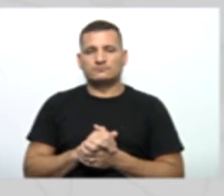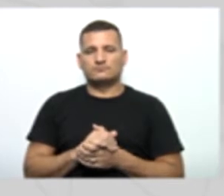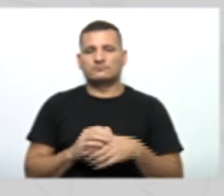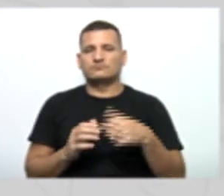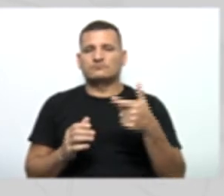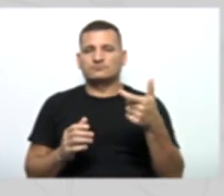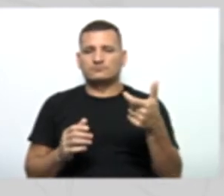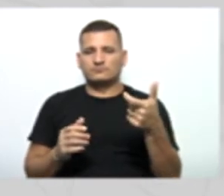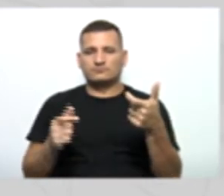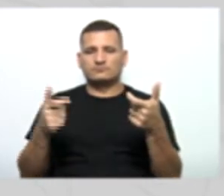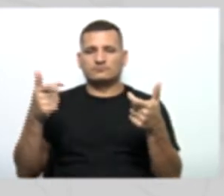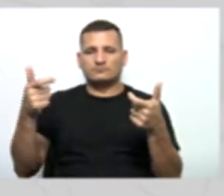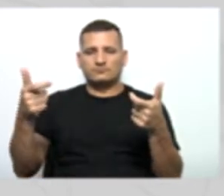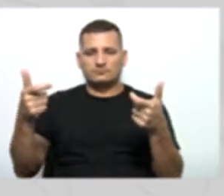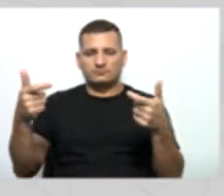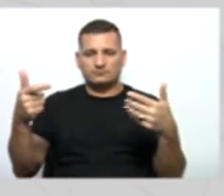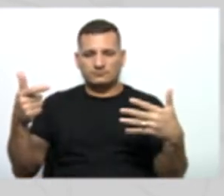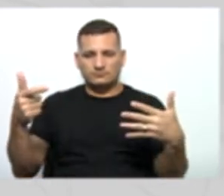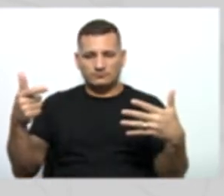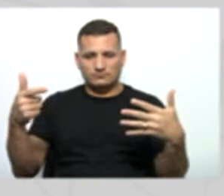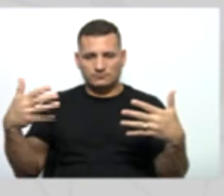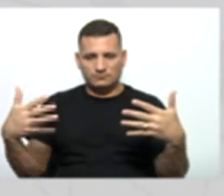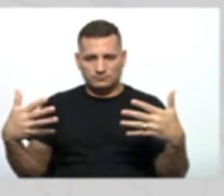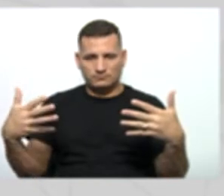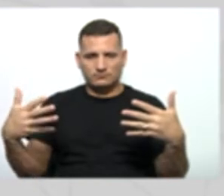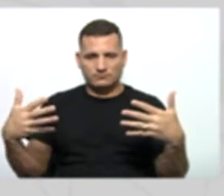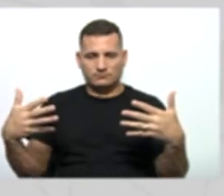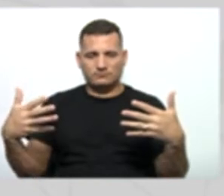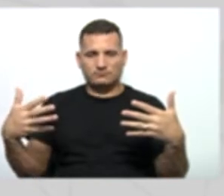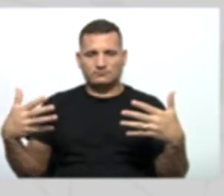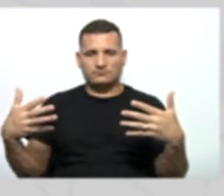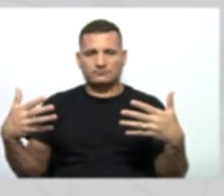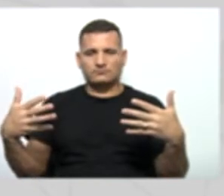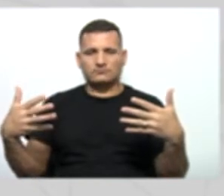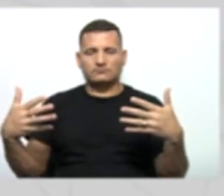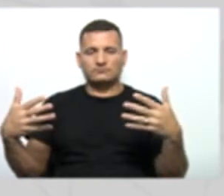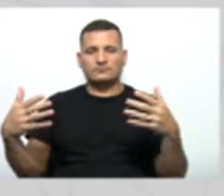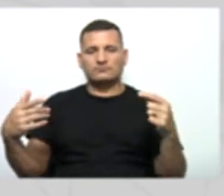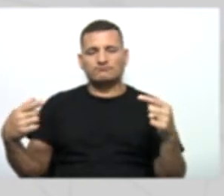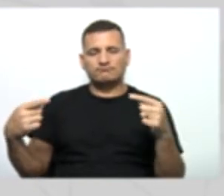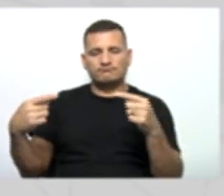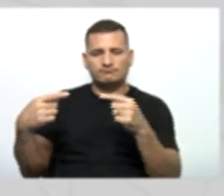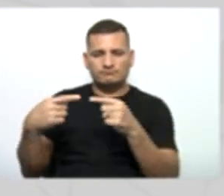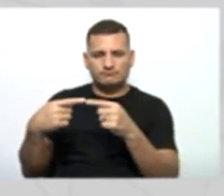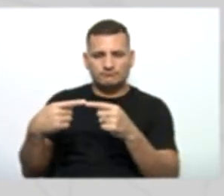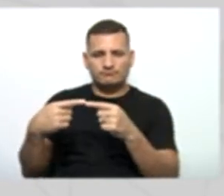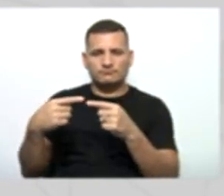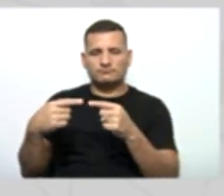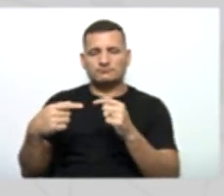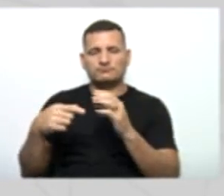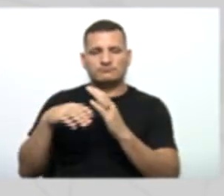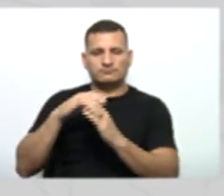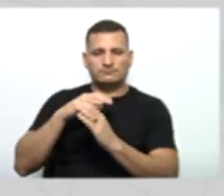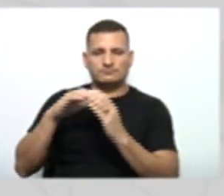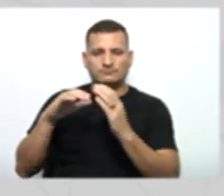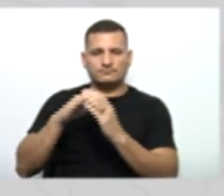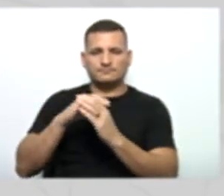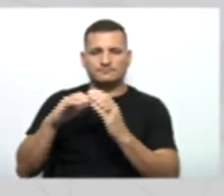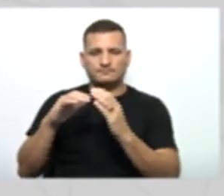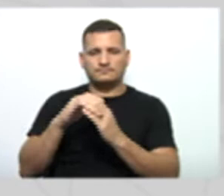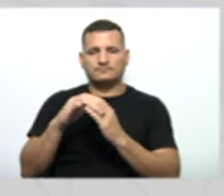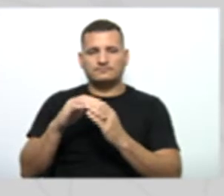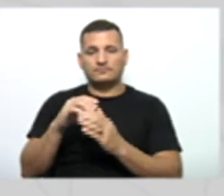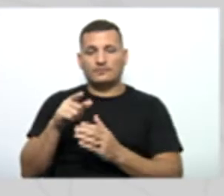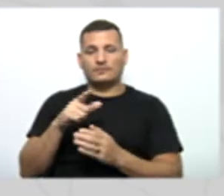uma classe estão se comunicando ou vinculados a outra classe. É representado por um